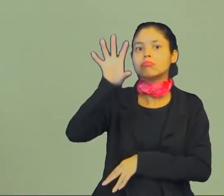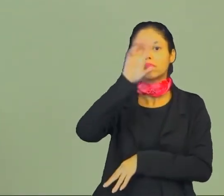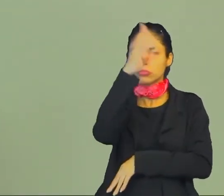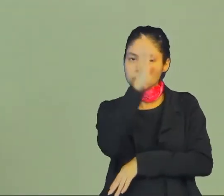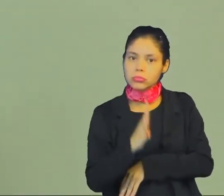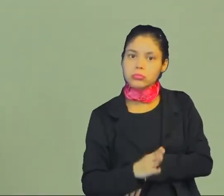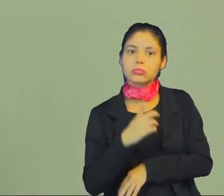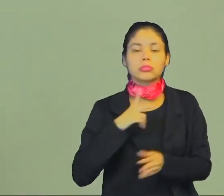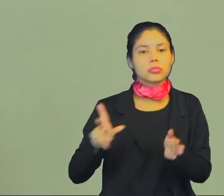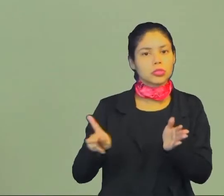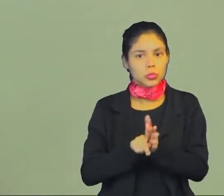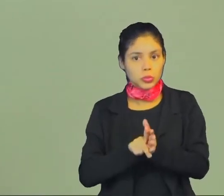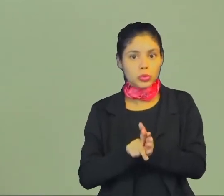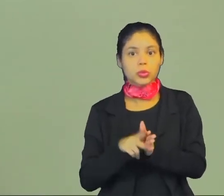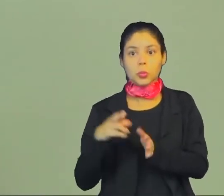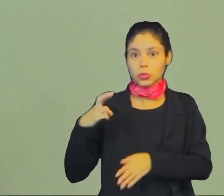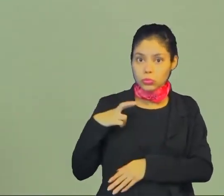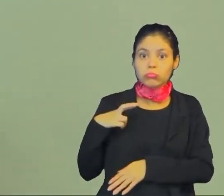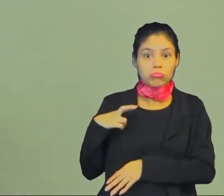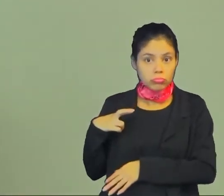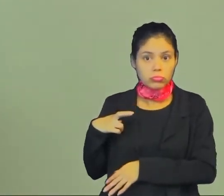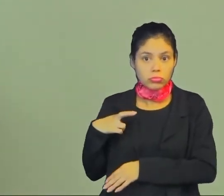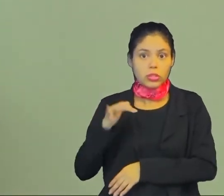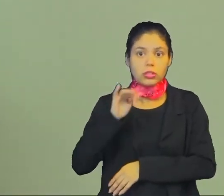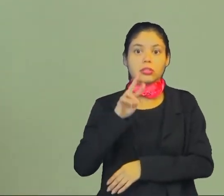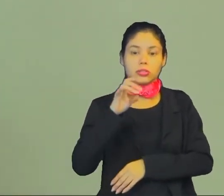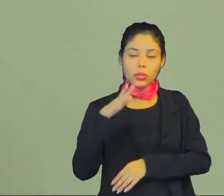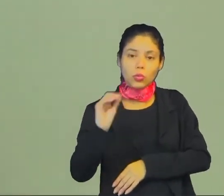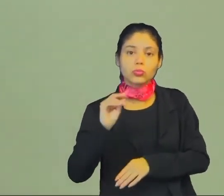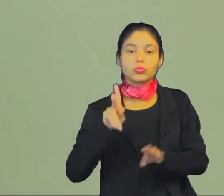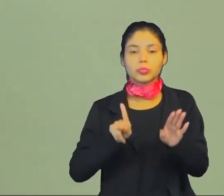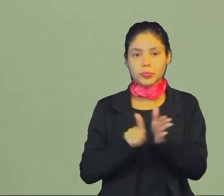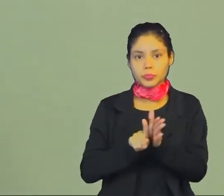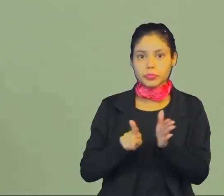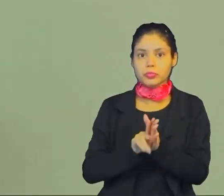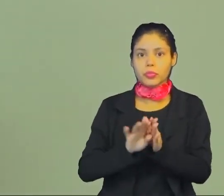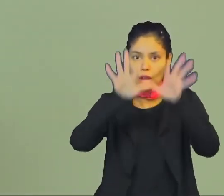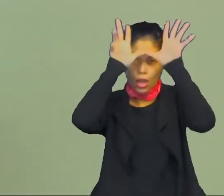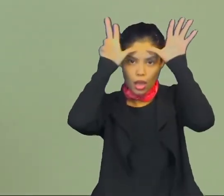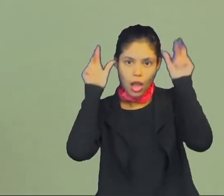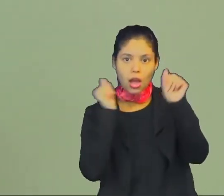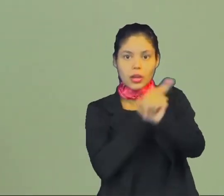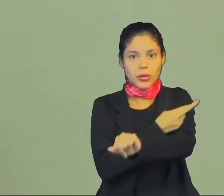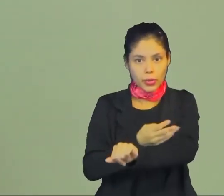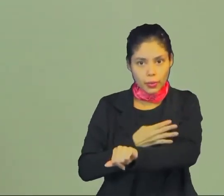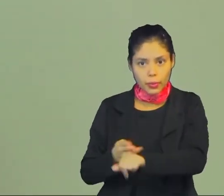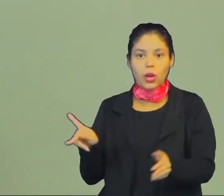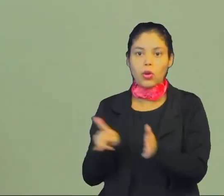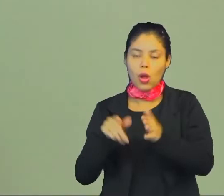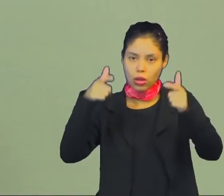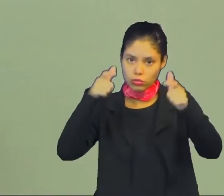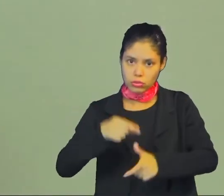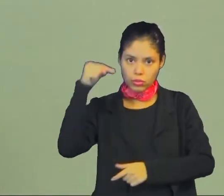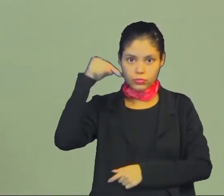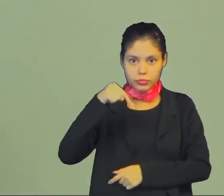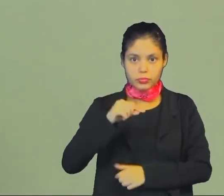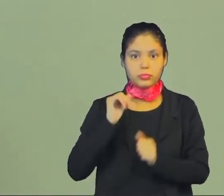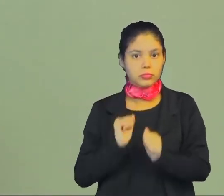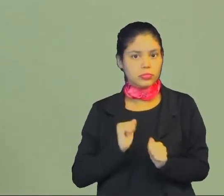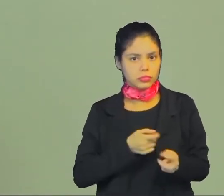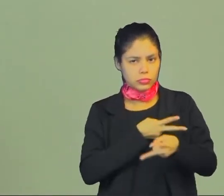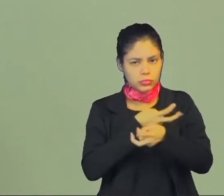do Brasil tem a sua peculiaridade em relação de estações do ano quando se fala de Acre Rio Branco na posição que nós estamos